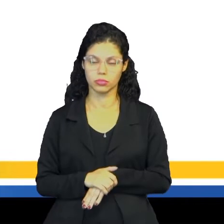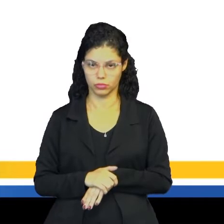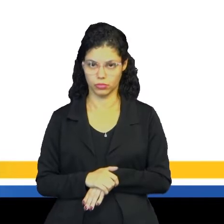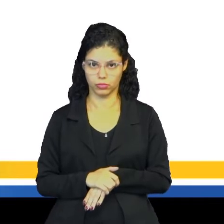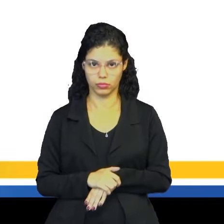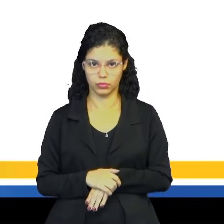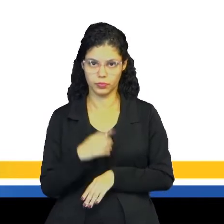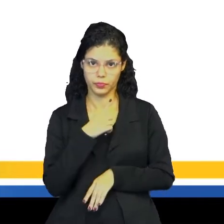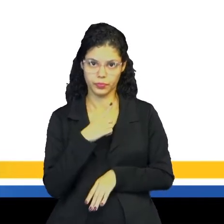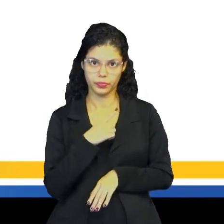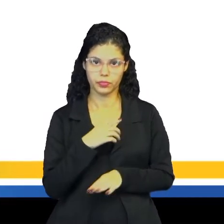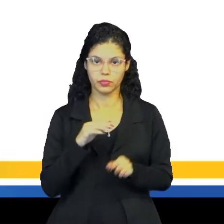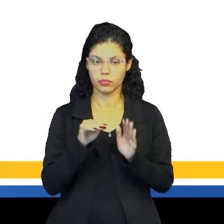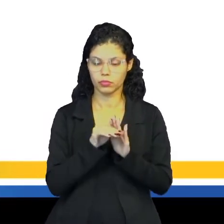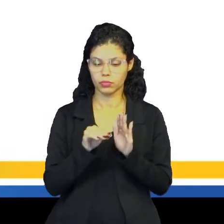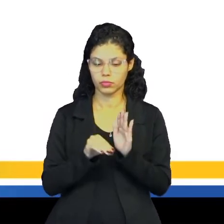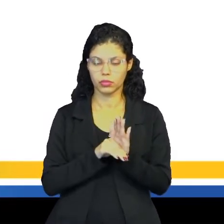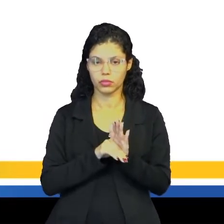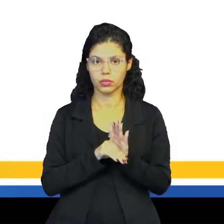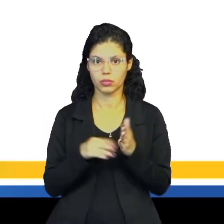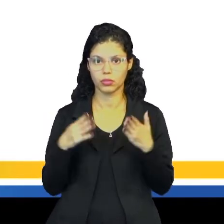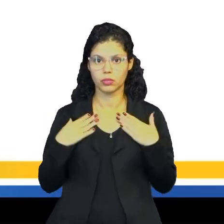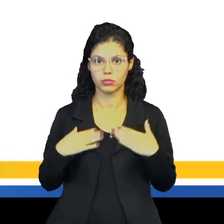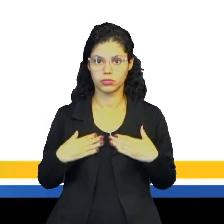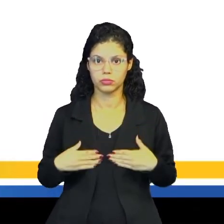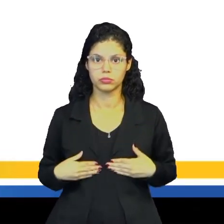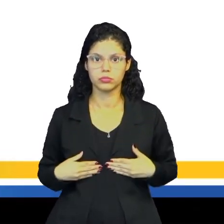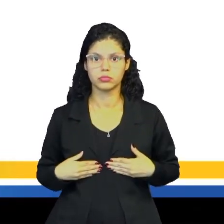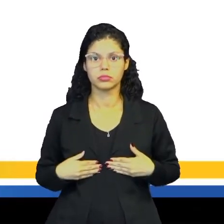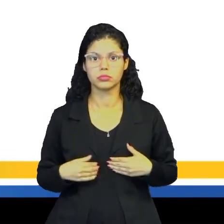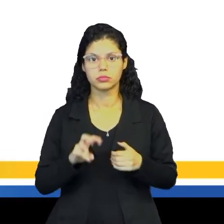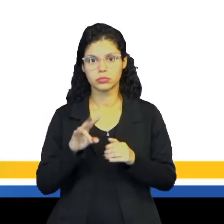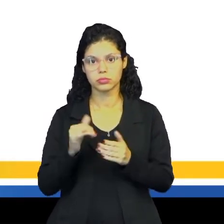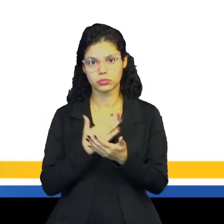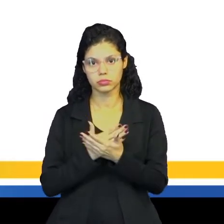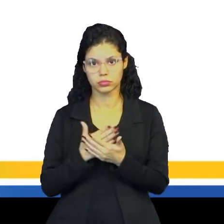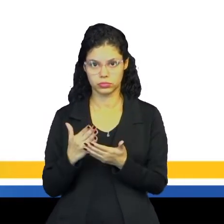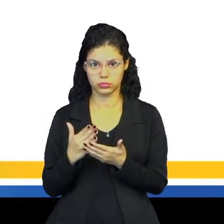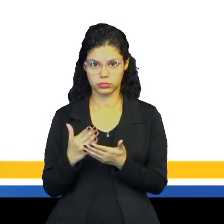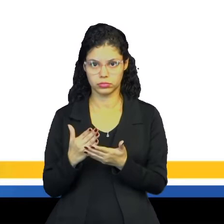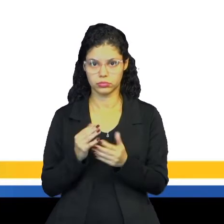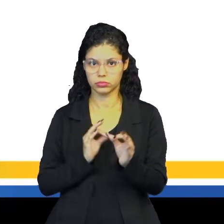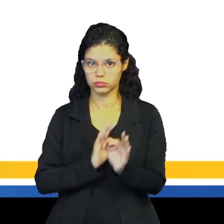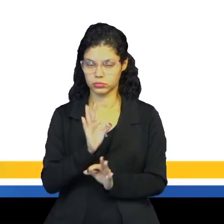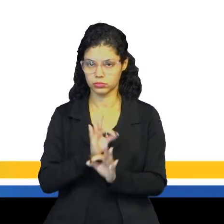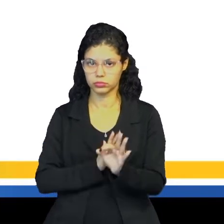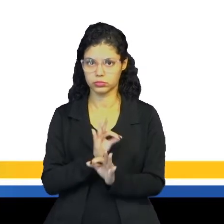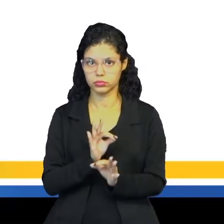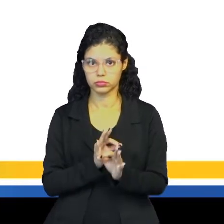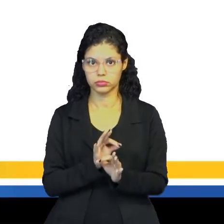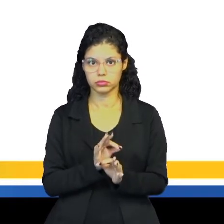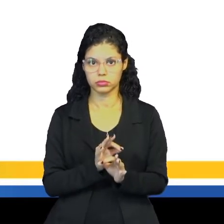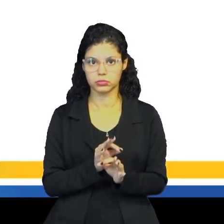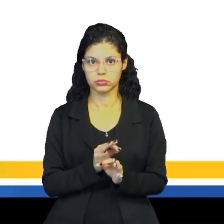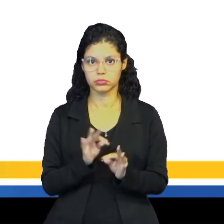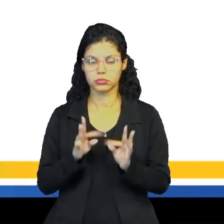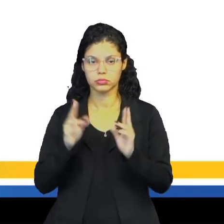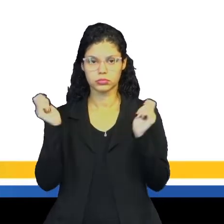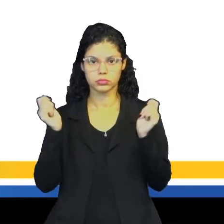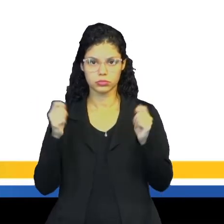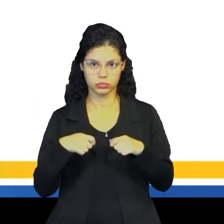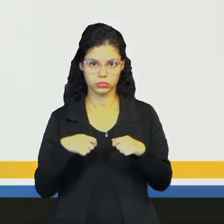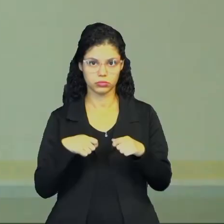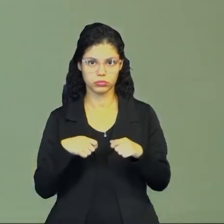ela tem aí uma fase de que esse corpo lúteo, então, ele vai começar a preparar e revestir o útero para uma